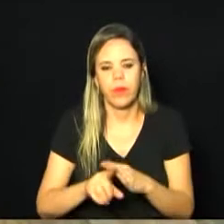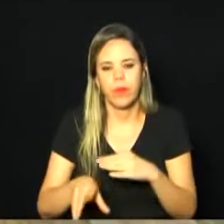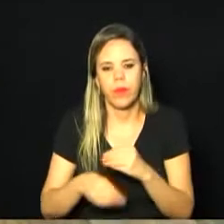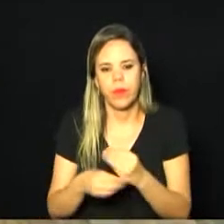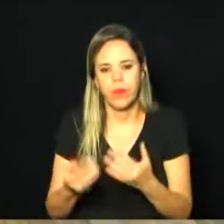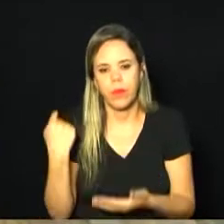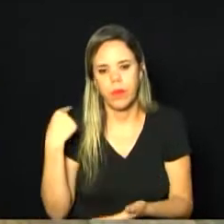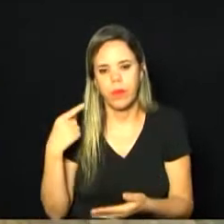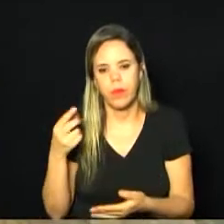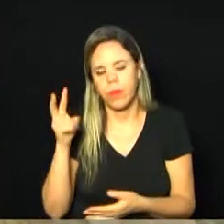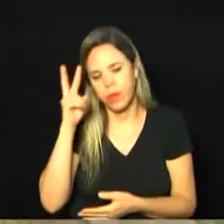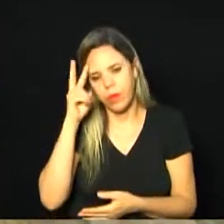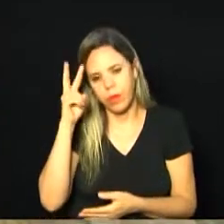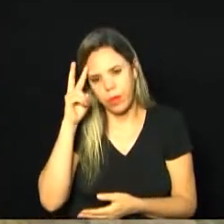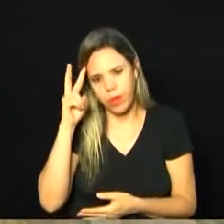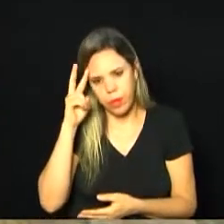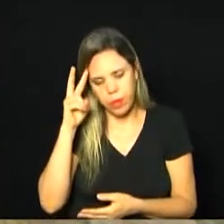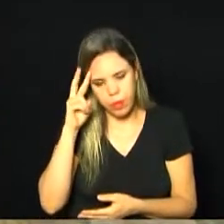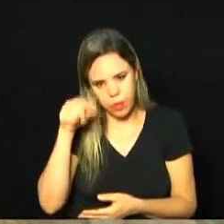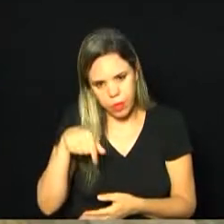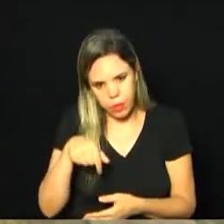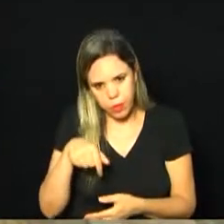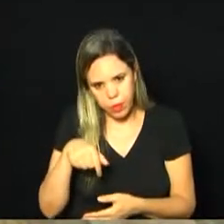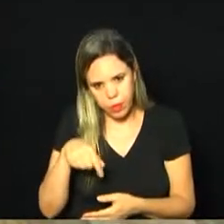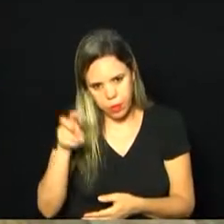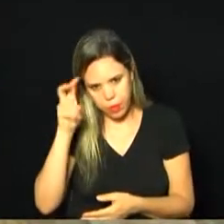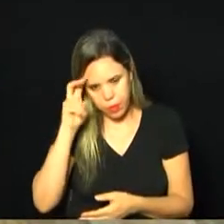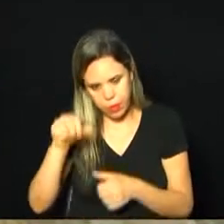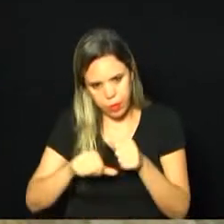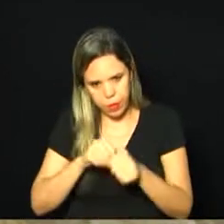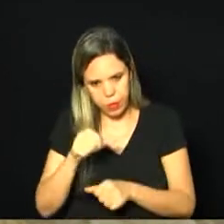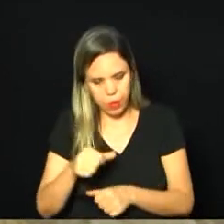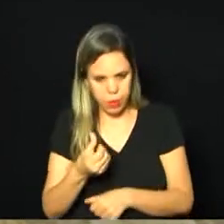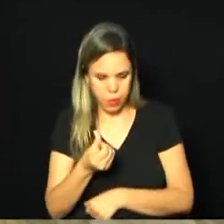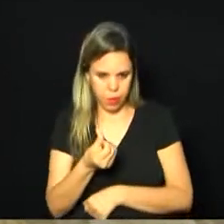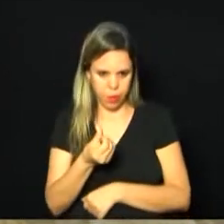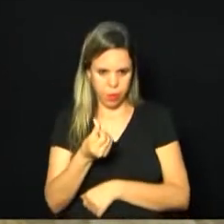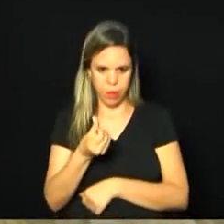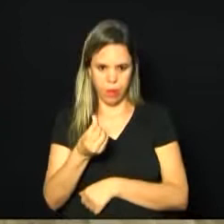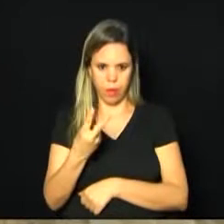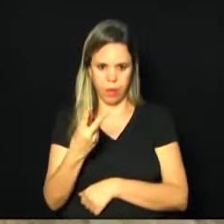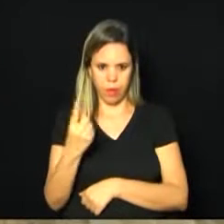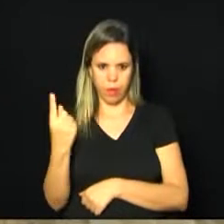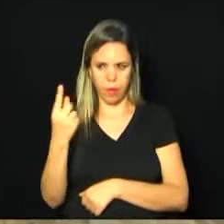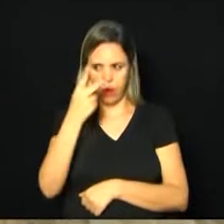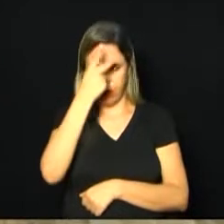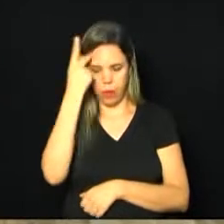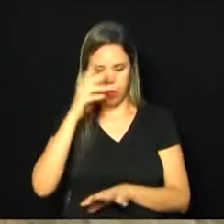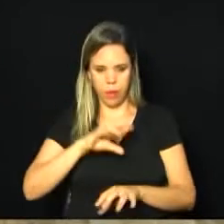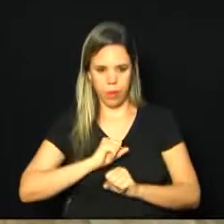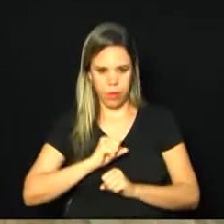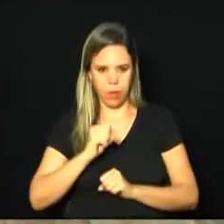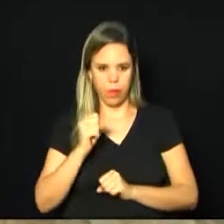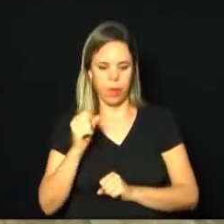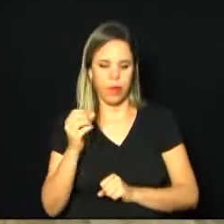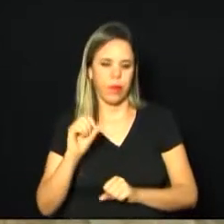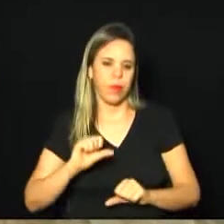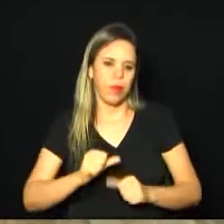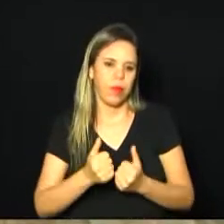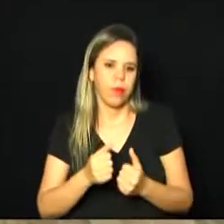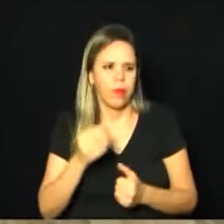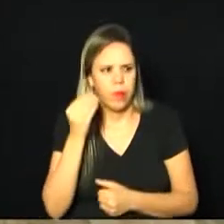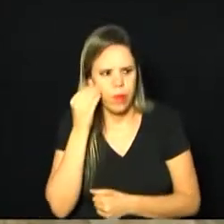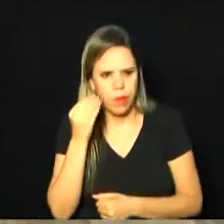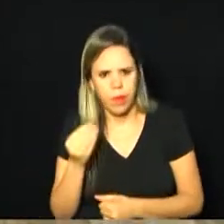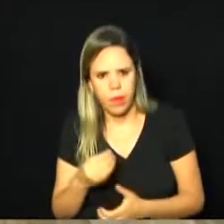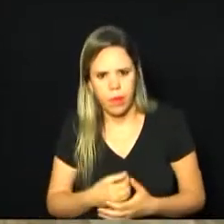que foi na segunda-feira para essa de quinta-feira 620 uma pessoas testaram positivo